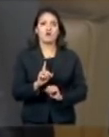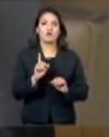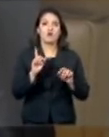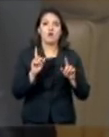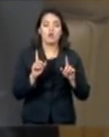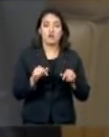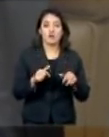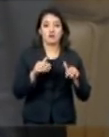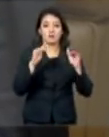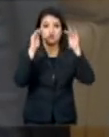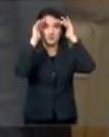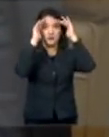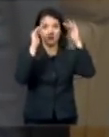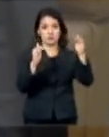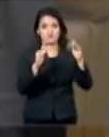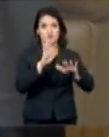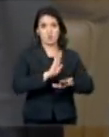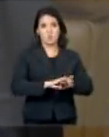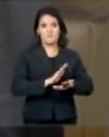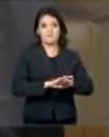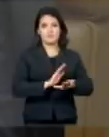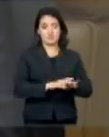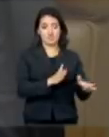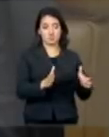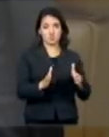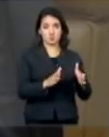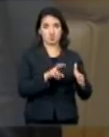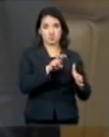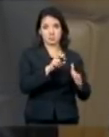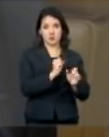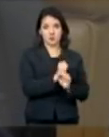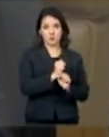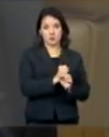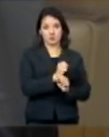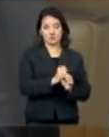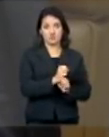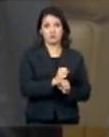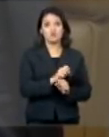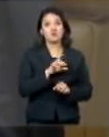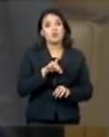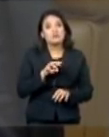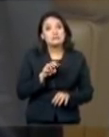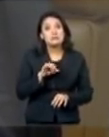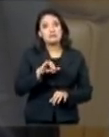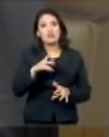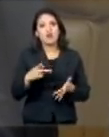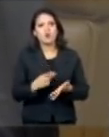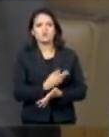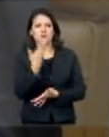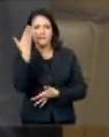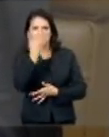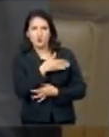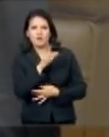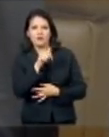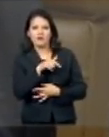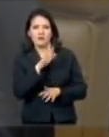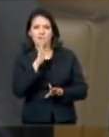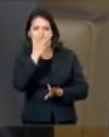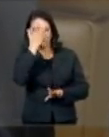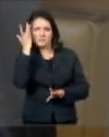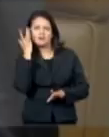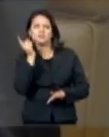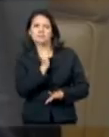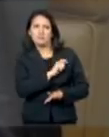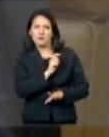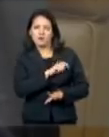de cinco anos ressalvada a comprovação de má fé por parte do anistiado político nos termos do